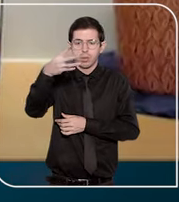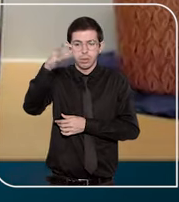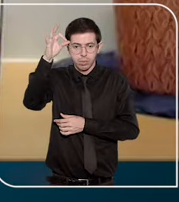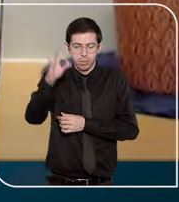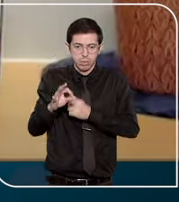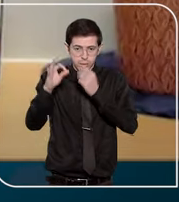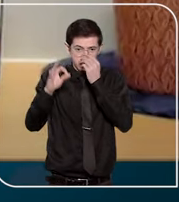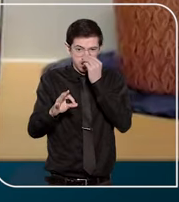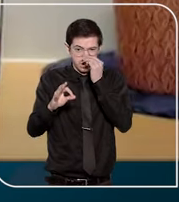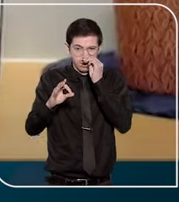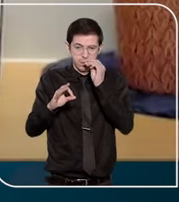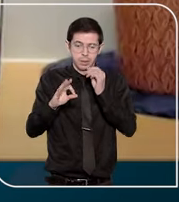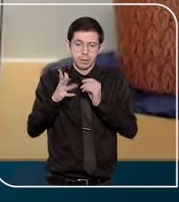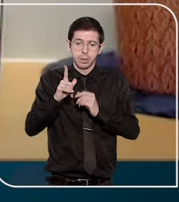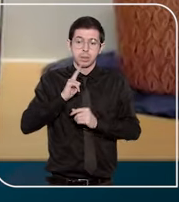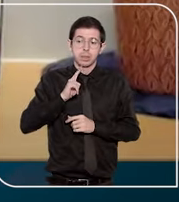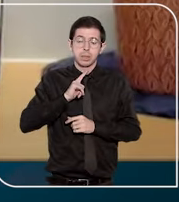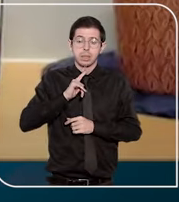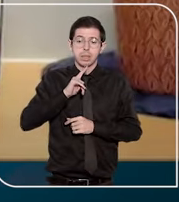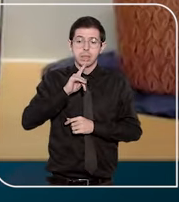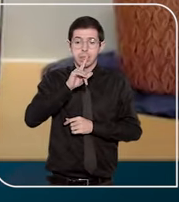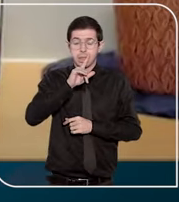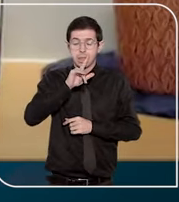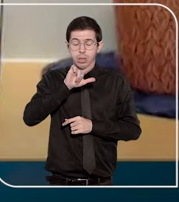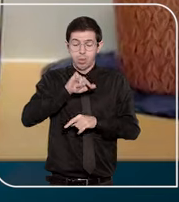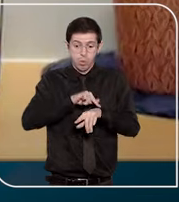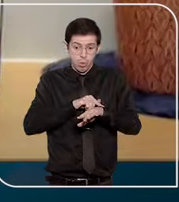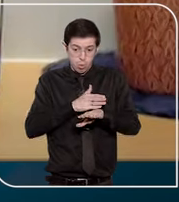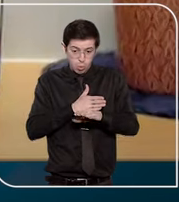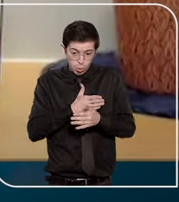94%, tem desde já o segmento negado.